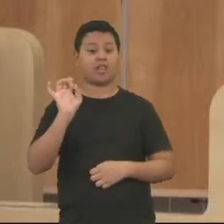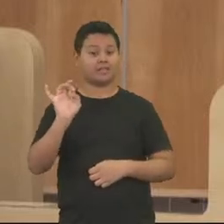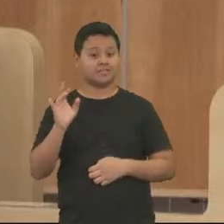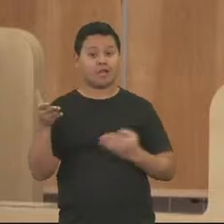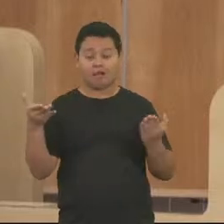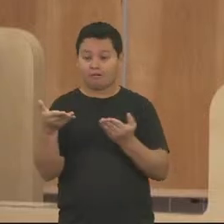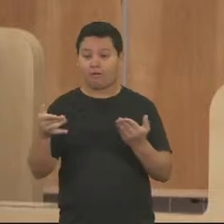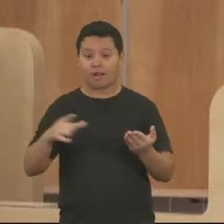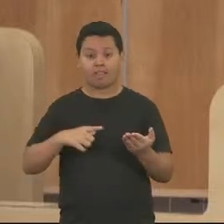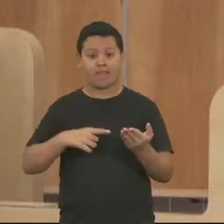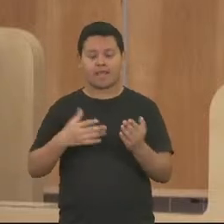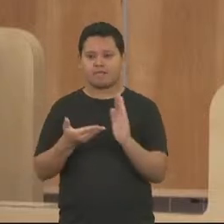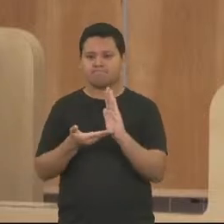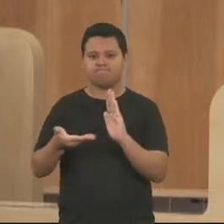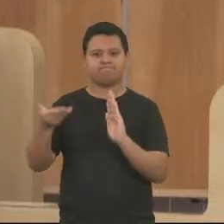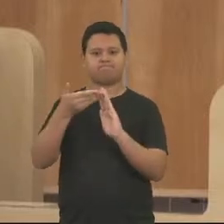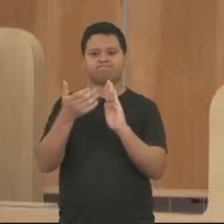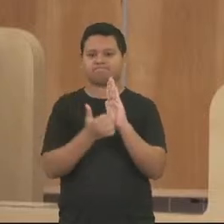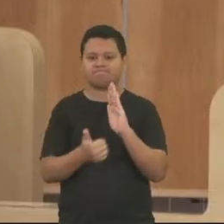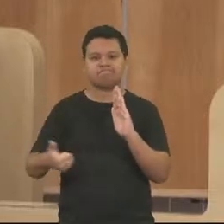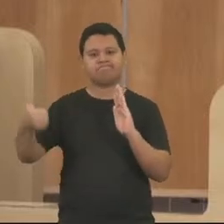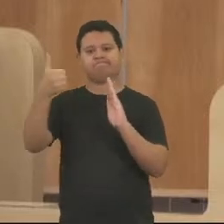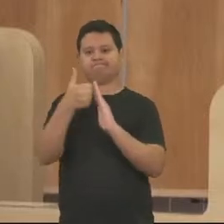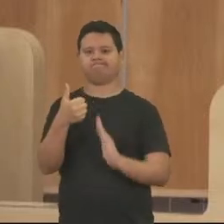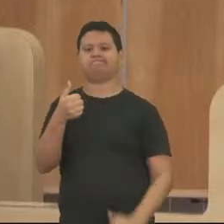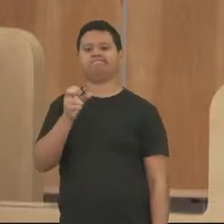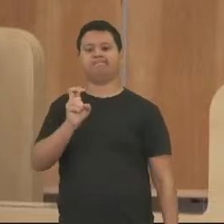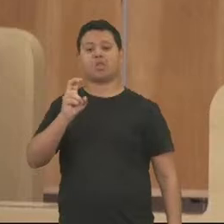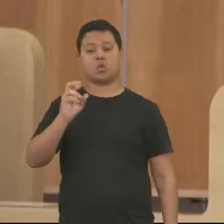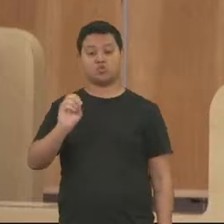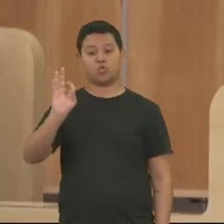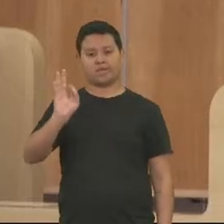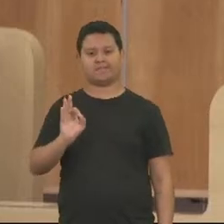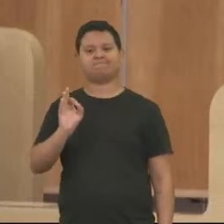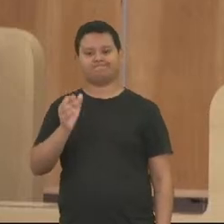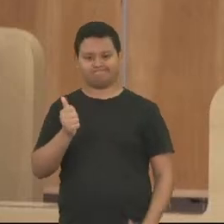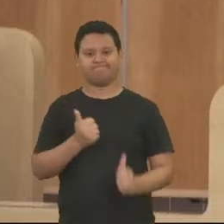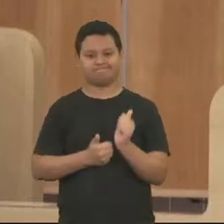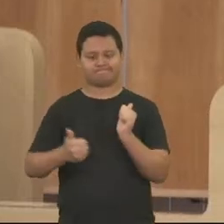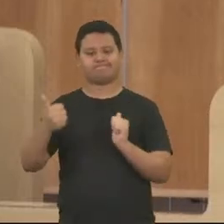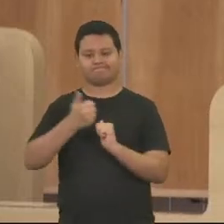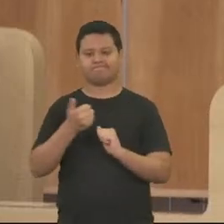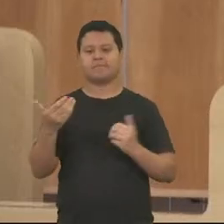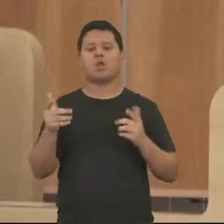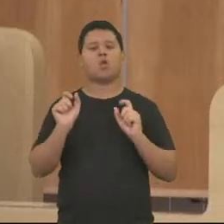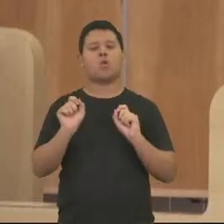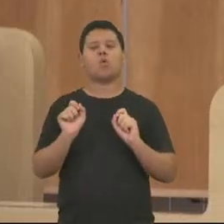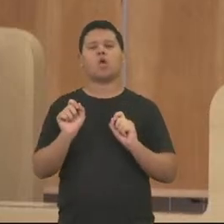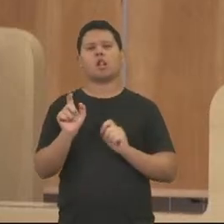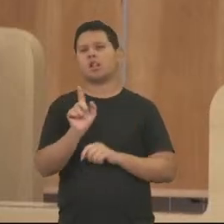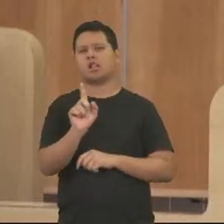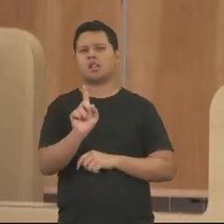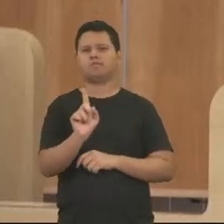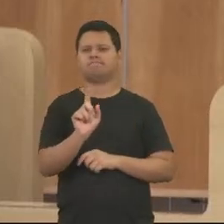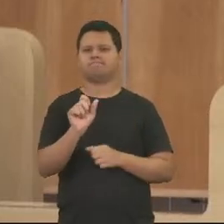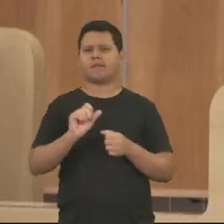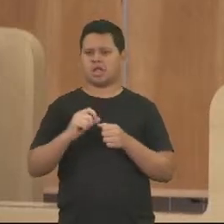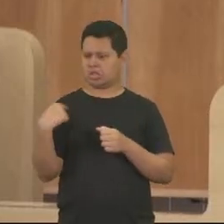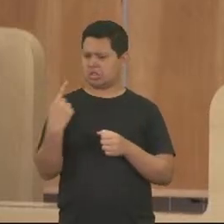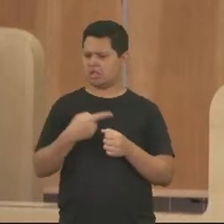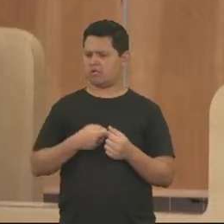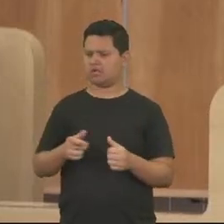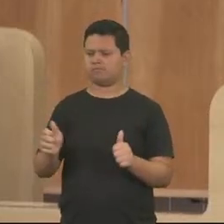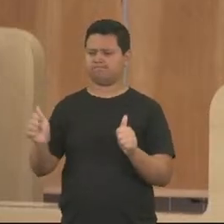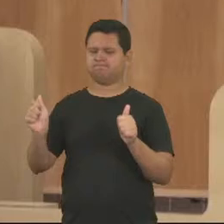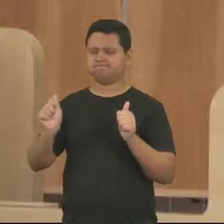de 50% de espaços esportivos de lazer. Mas isso não faz com que a gente se